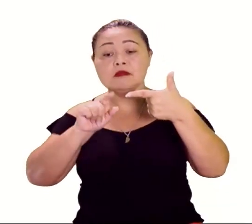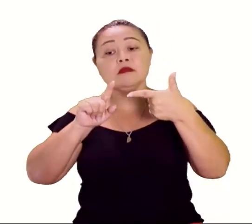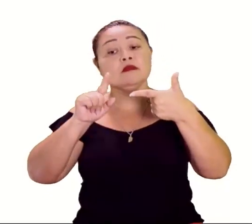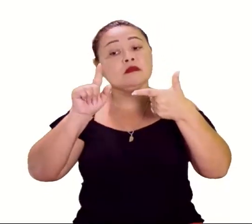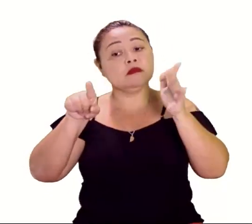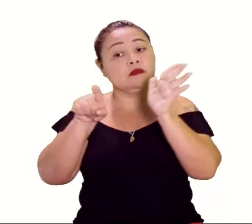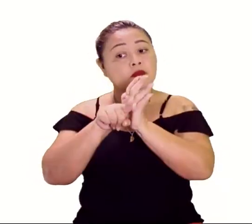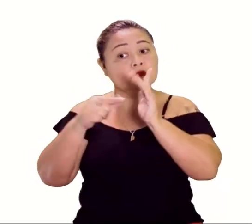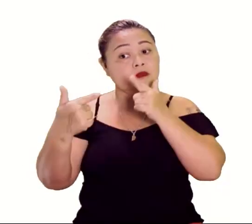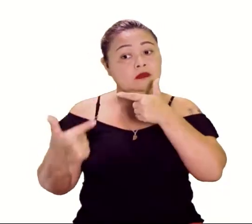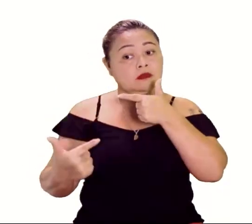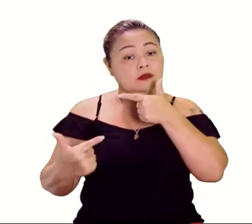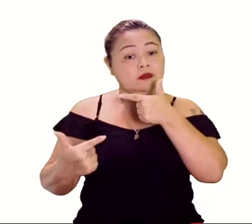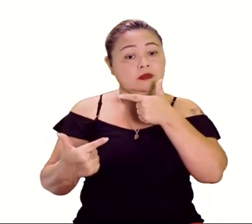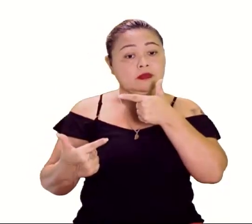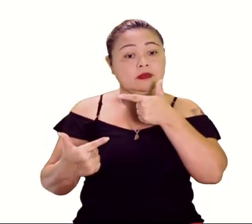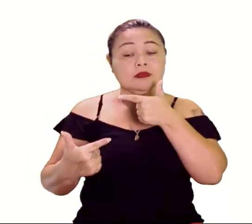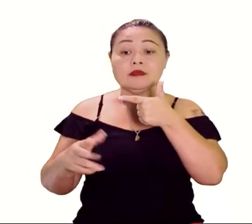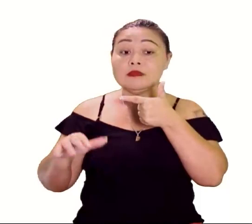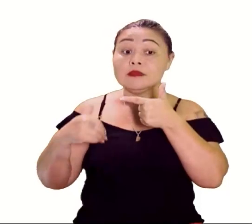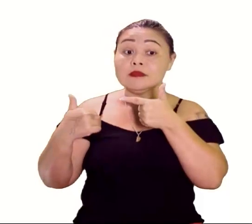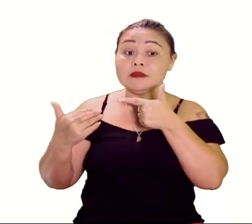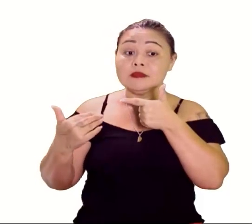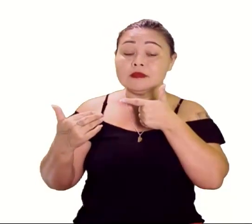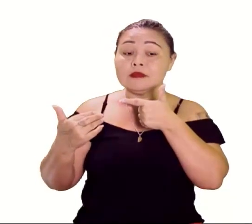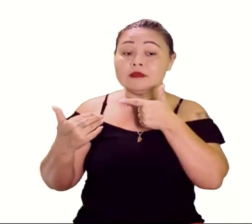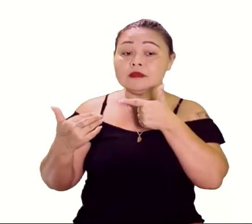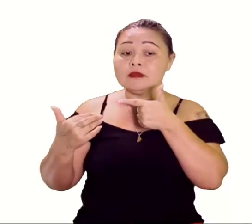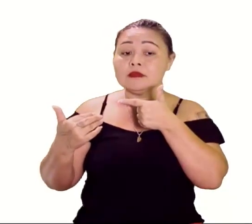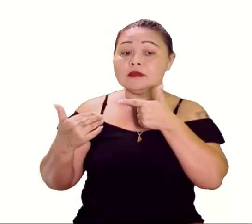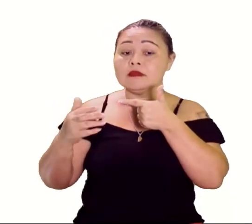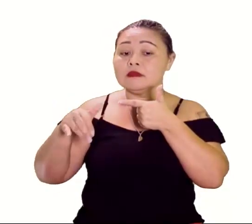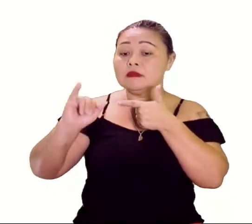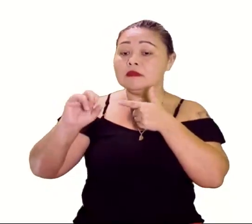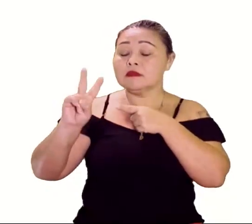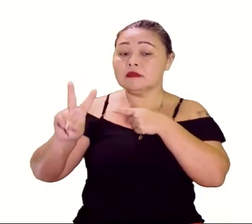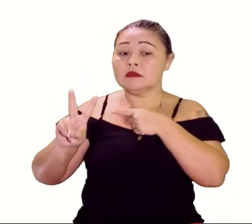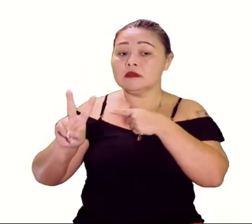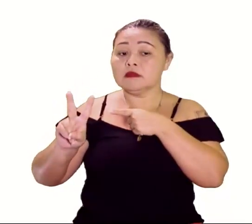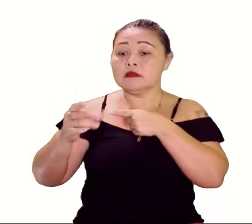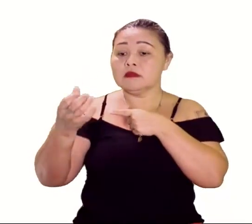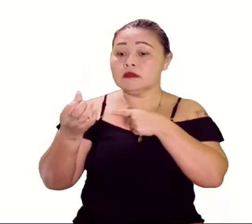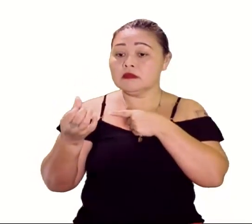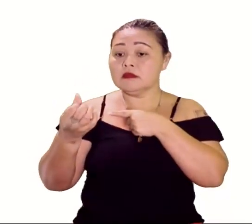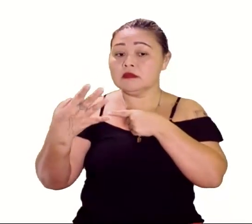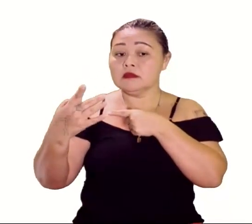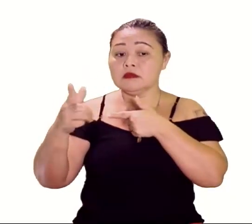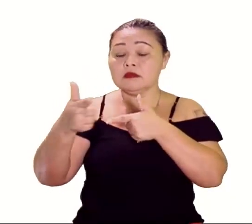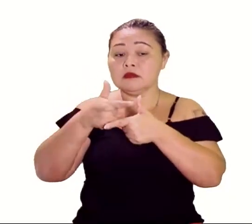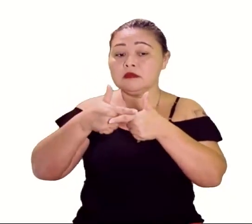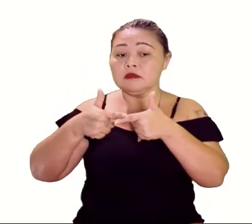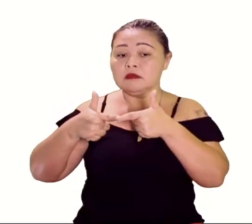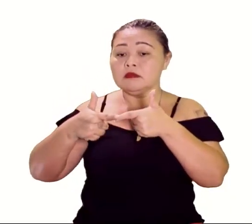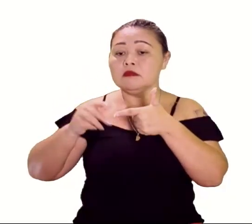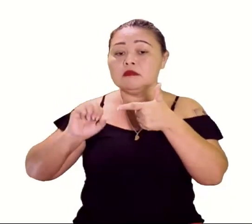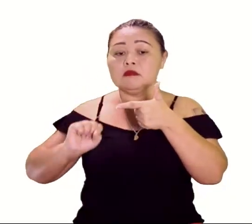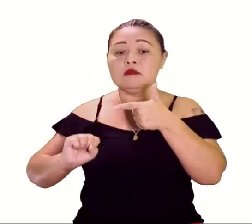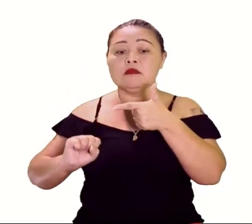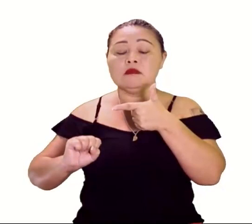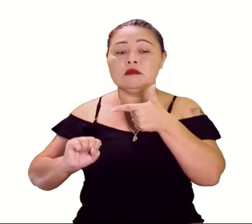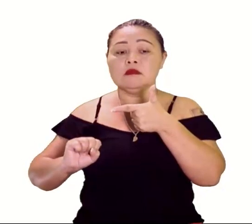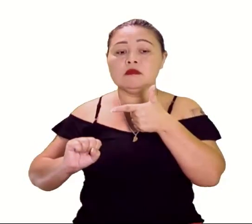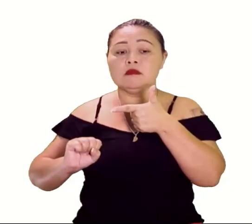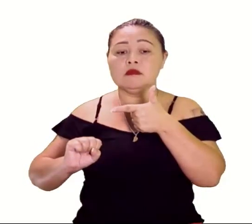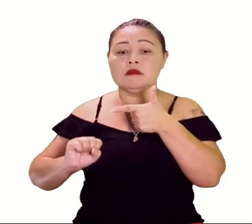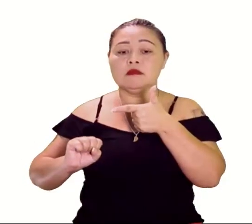2. menos 2. Vamos lá, então? Quem é o meu y-vértice? 64 dividido por 2 vezes 4.